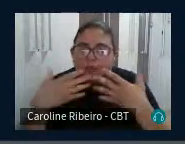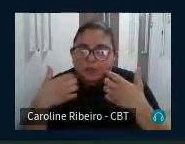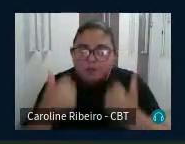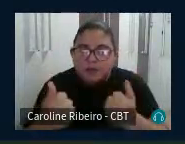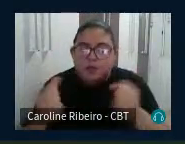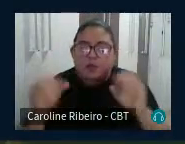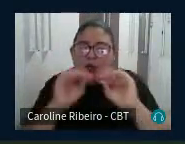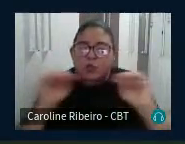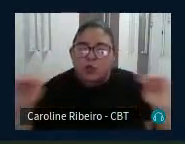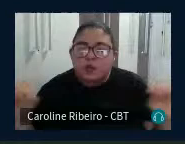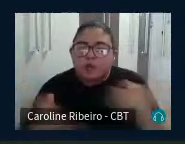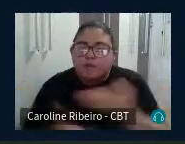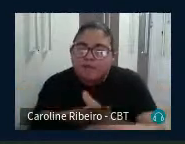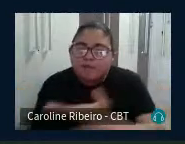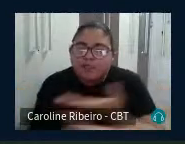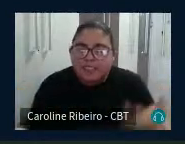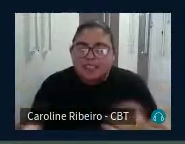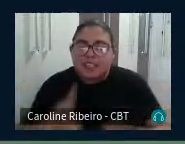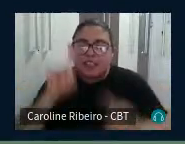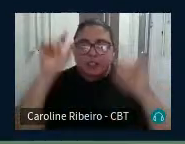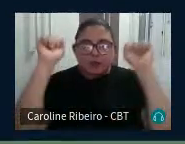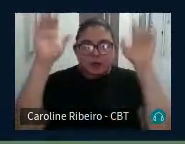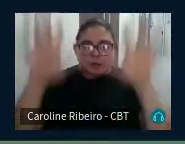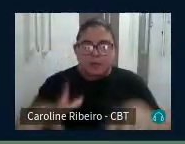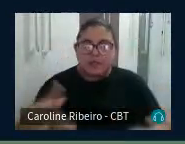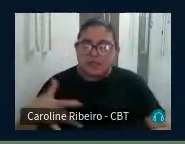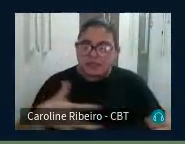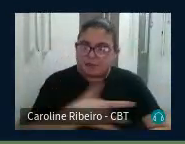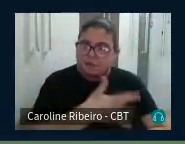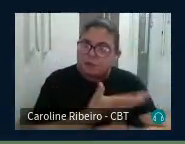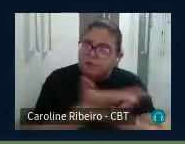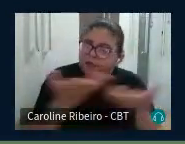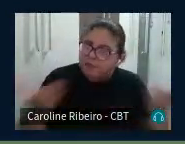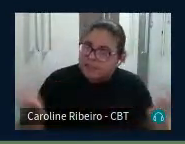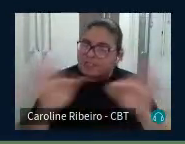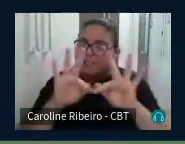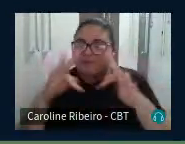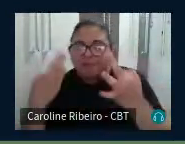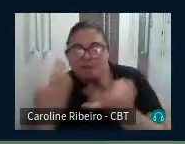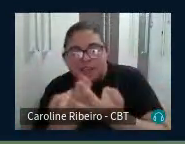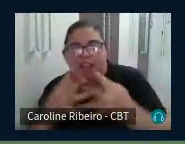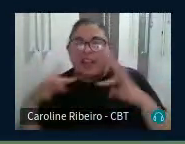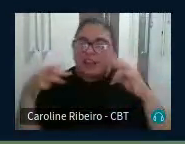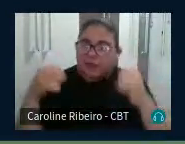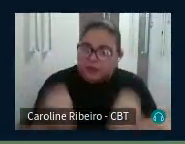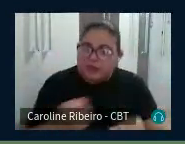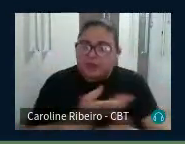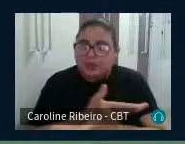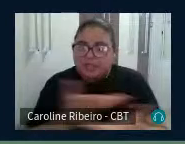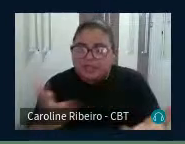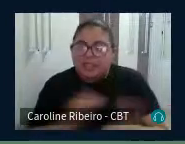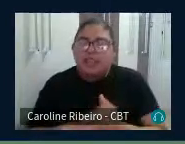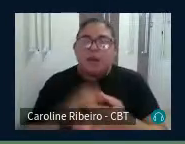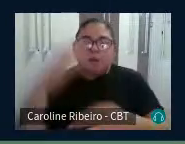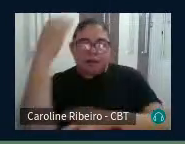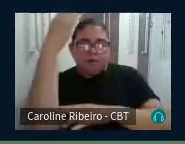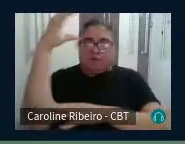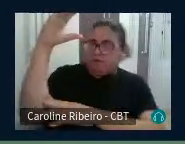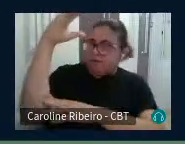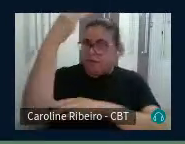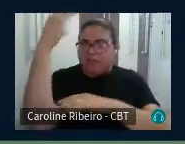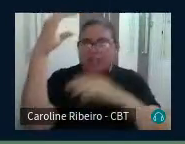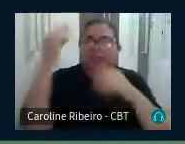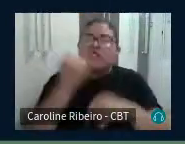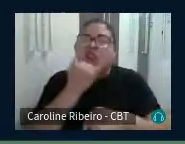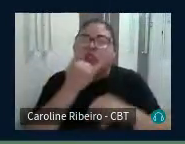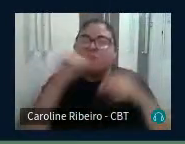Boa tarde, tudo bem? Um beijo na alma, que Deus te abençoe, saúde é o meu desejo para você, para os seus familiares. Deixa eu dar um ajuste na